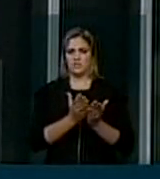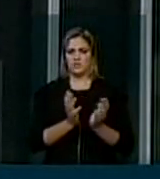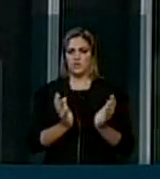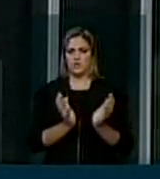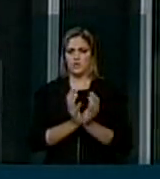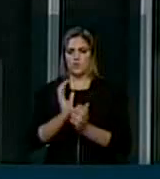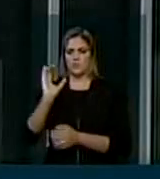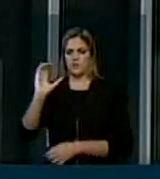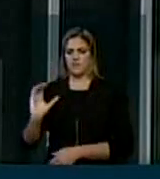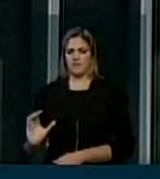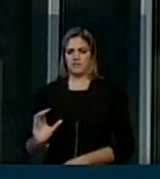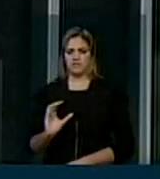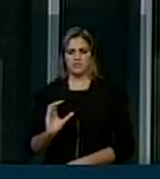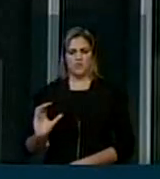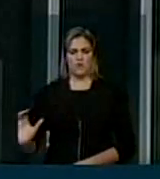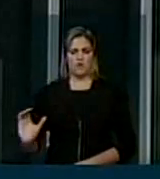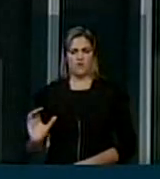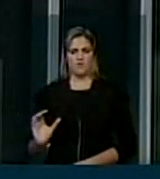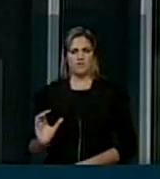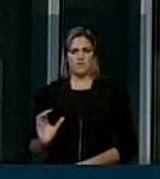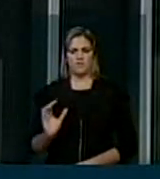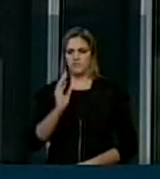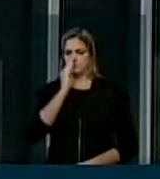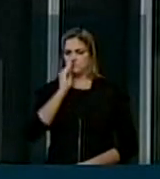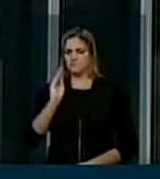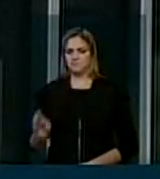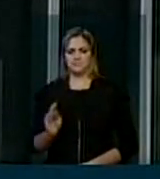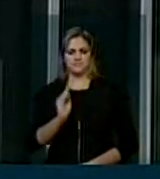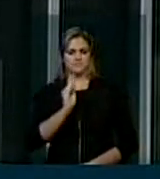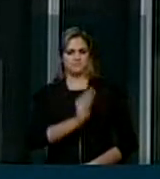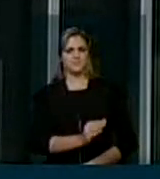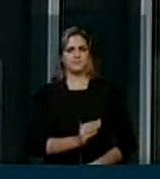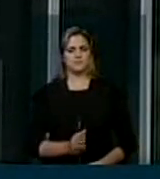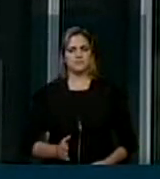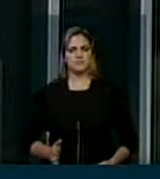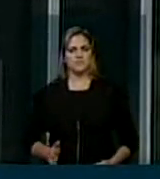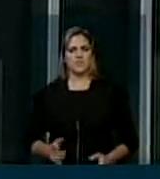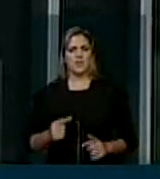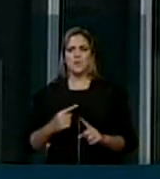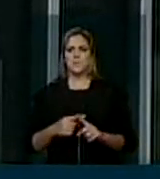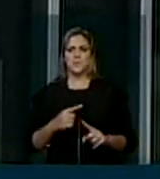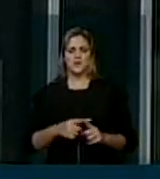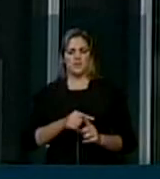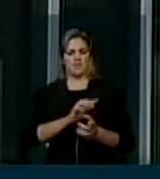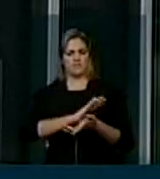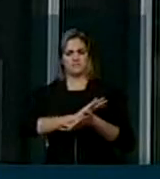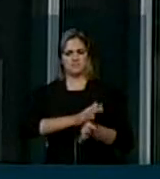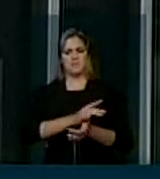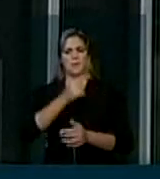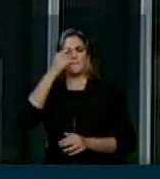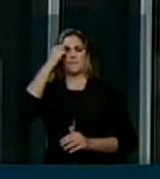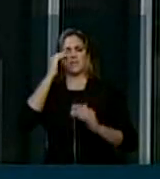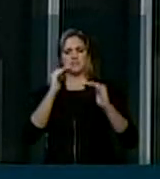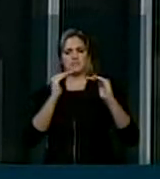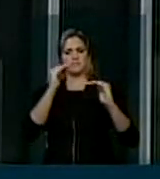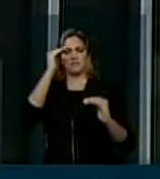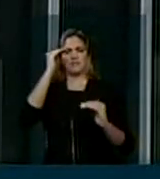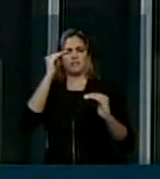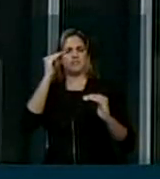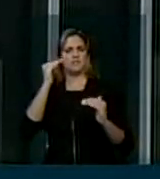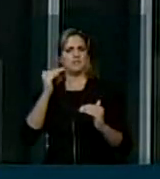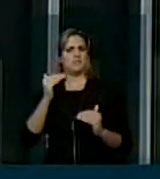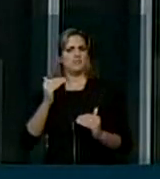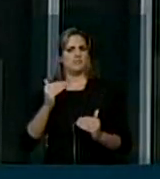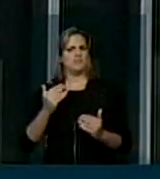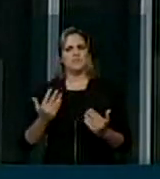bancada católica, parece carimbar a condição desta pessoa,